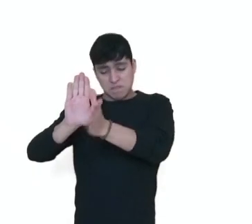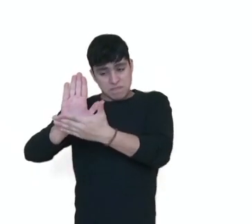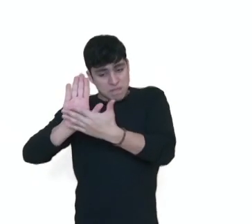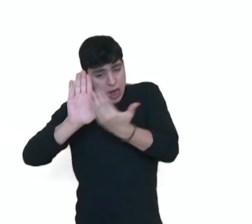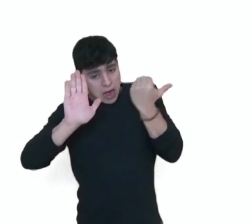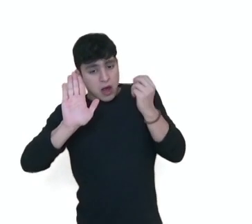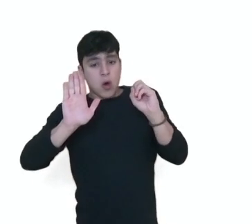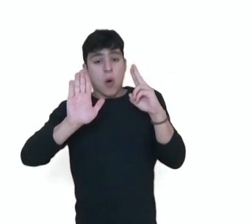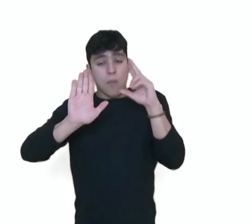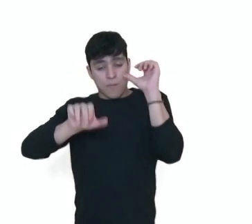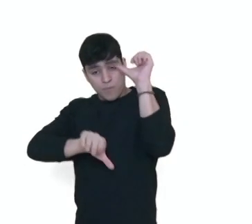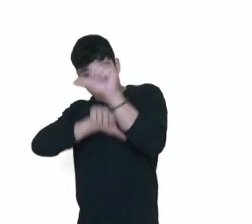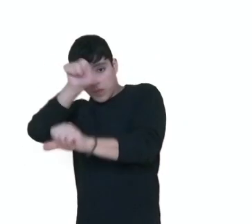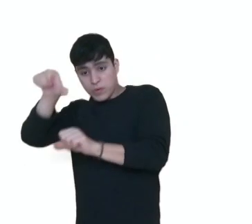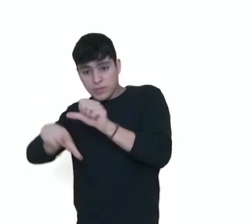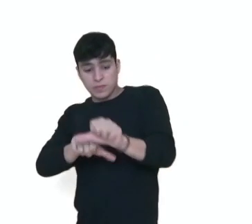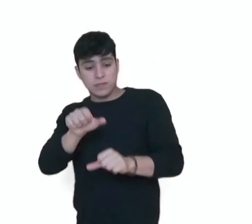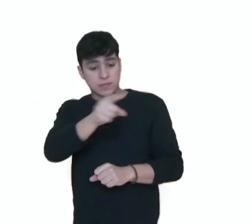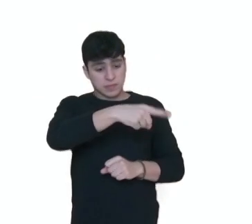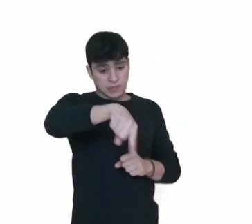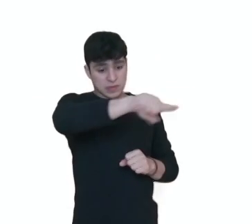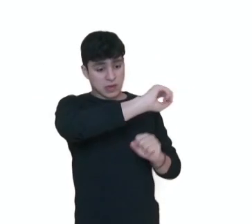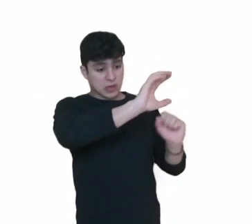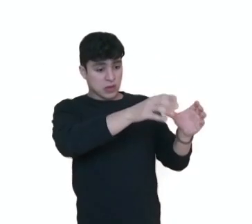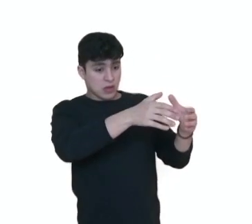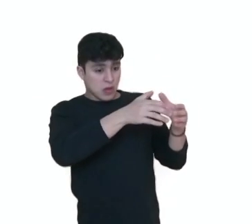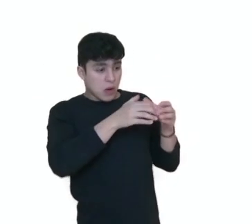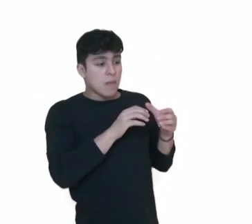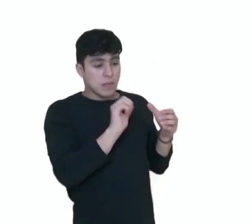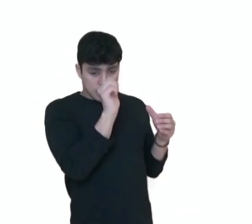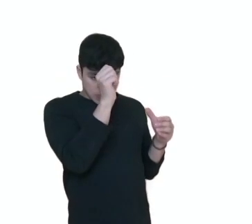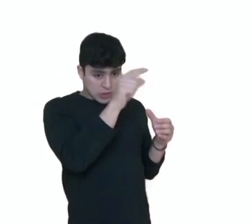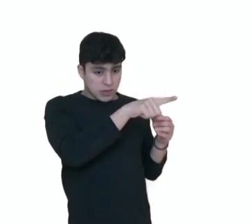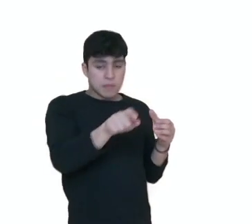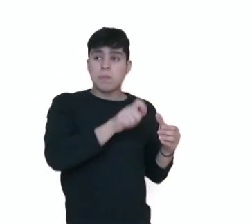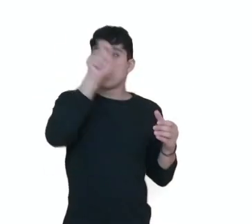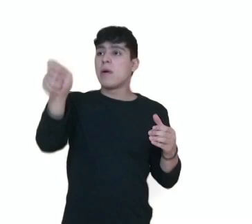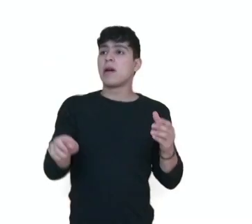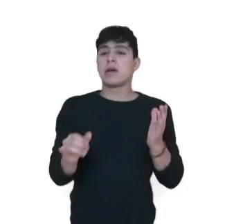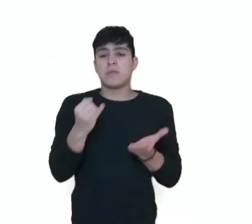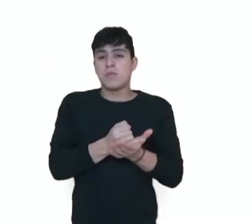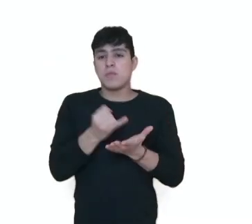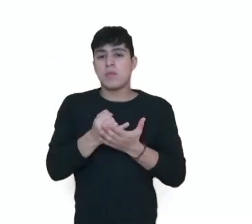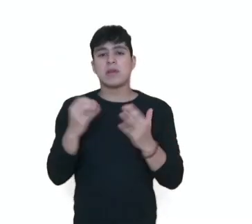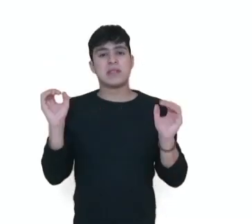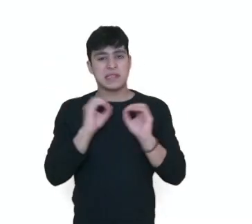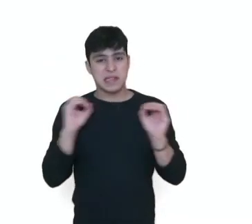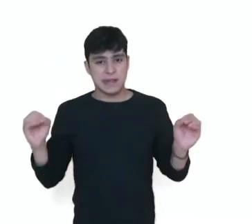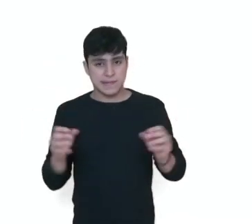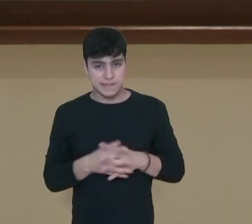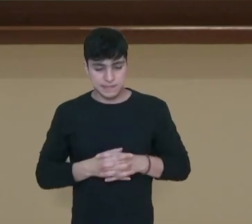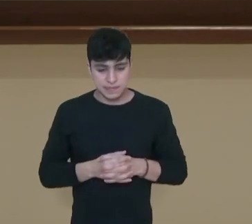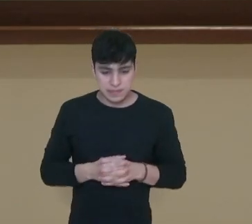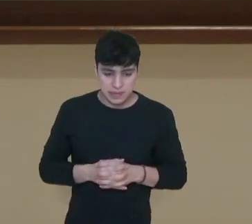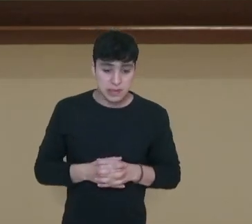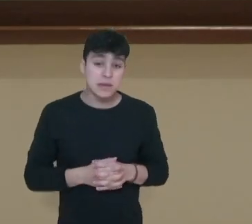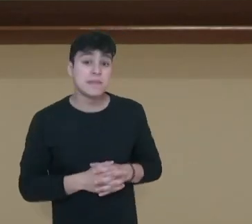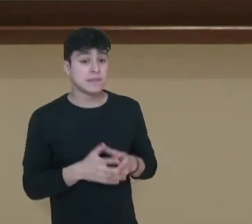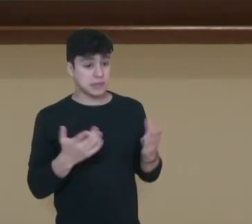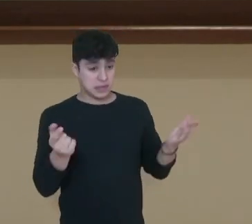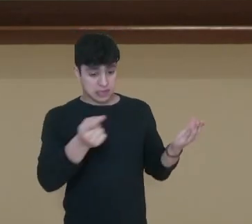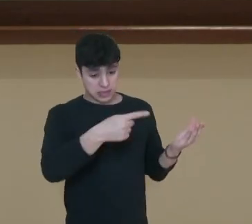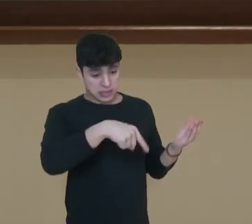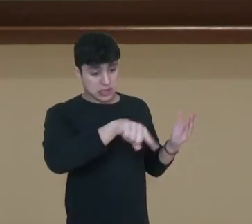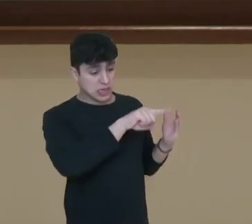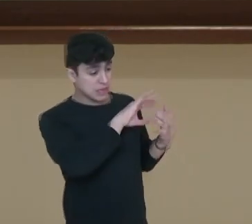E discriminavam dentro da própria Índia e não pagar impostos. Bom, a gente vai ver que esse contexto da